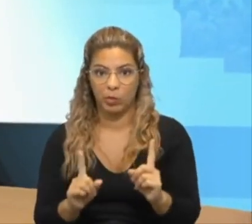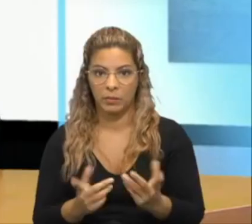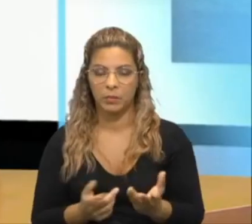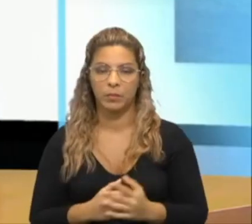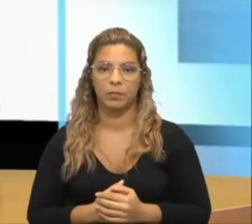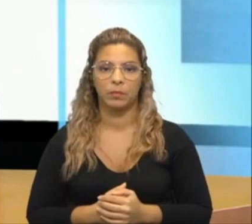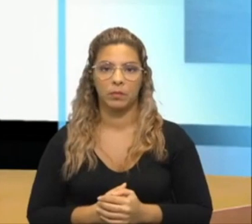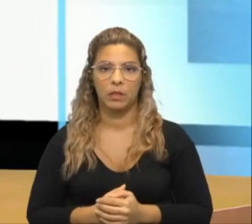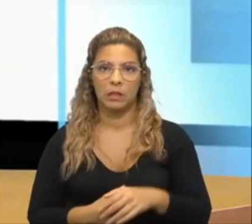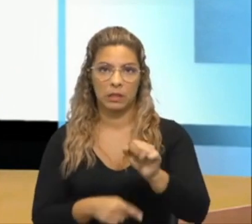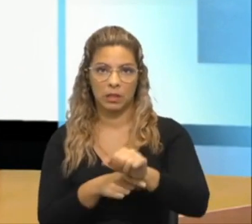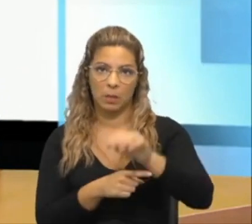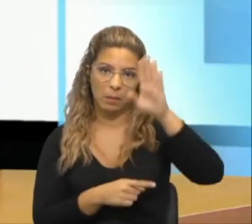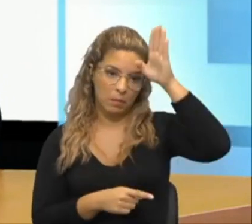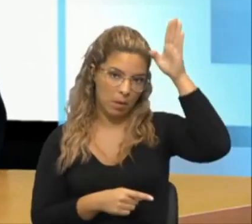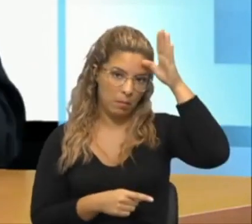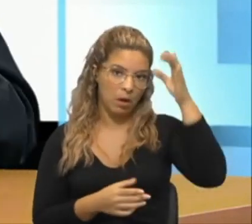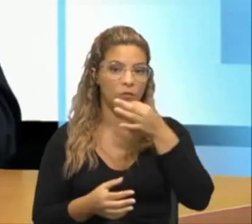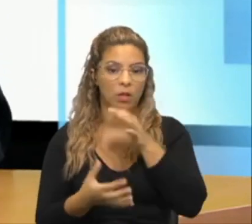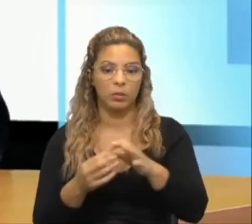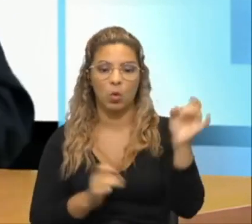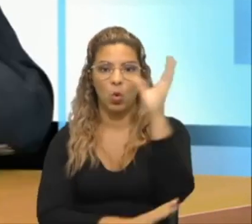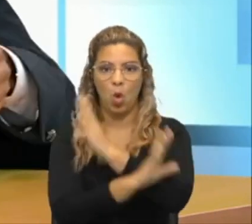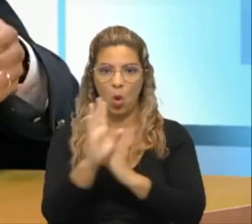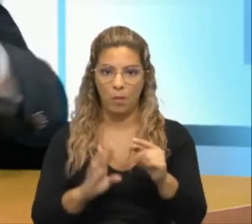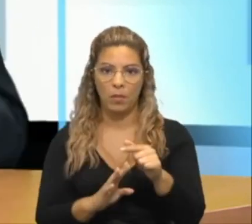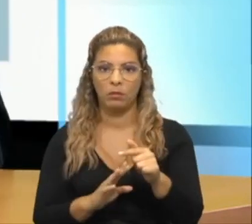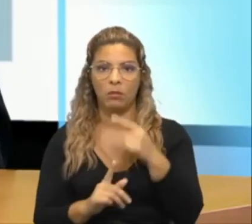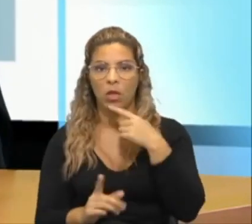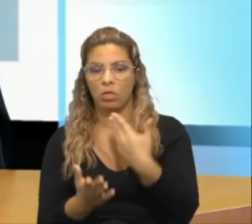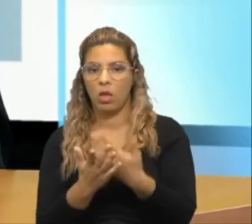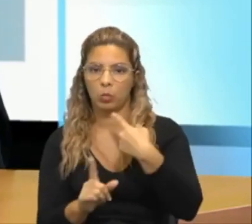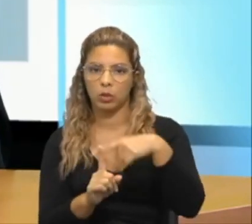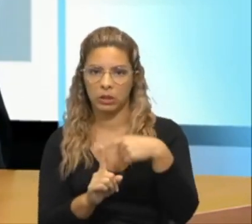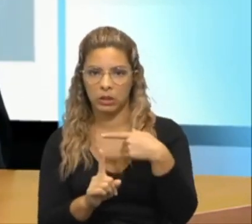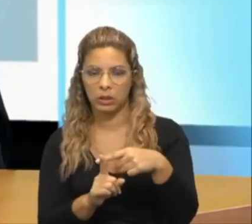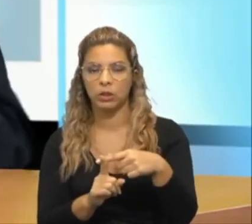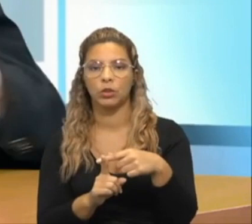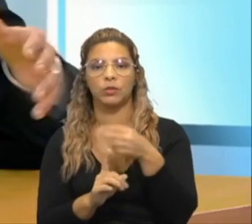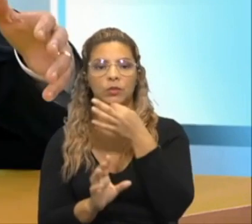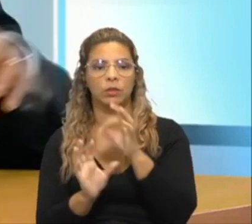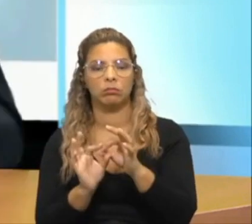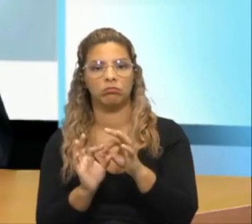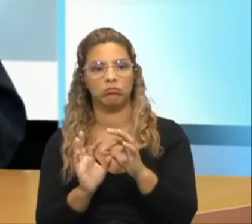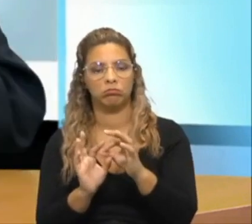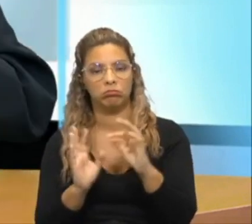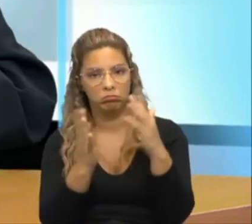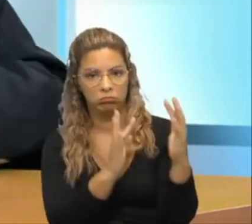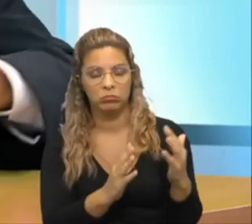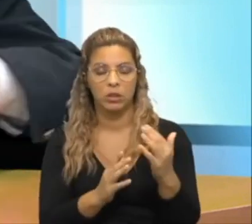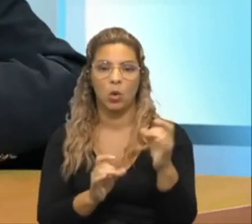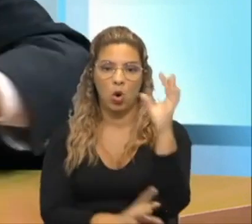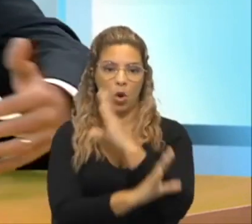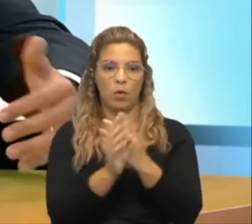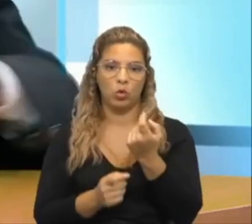O Papa, ao falar da Europa, faz um elogio à Europa, vamos dizer assim, sobre o progresso e sobre que, de